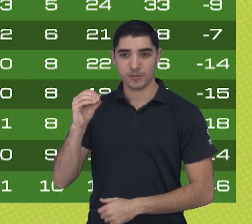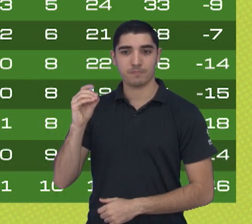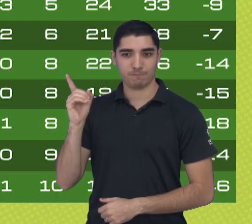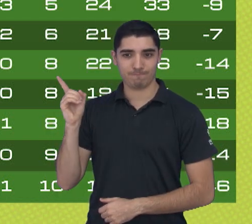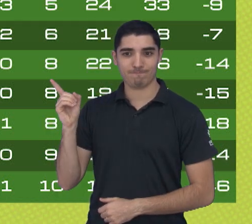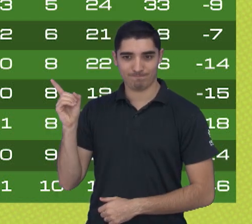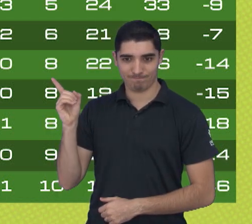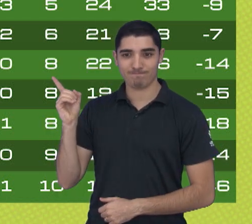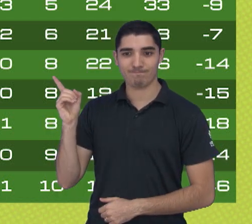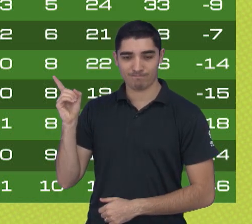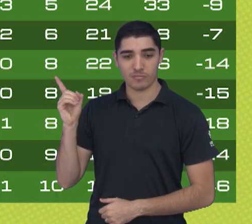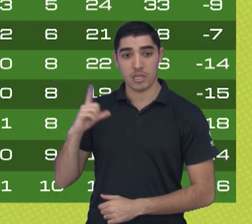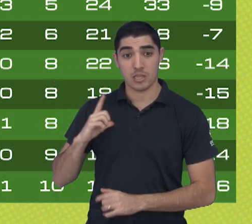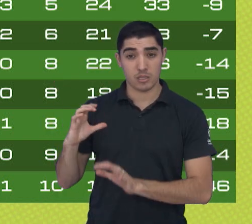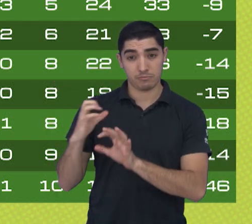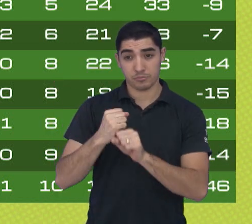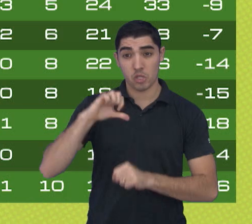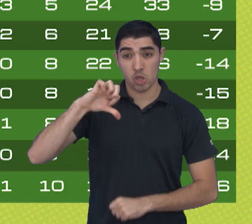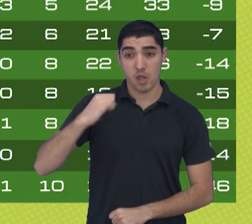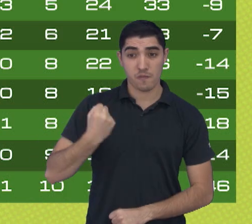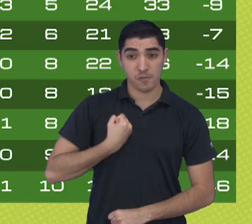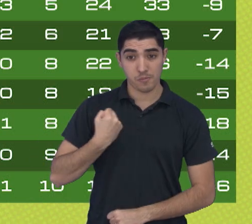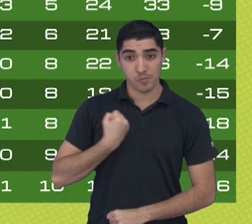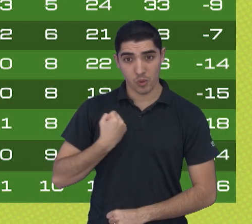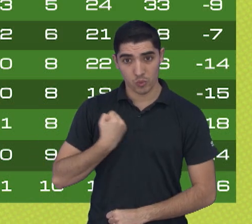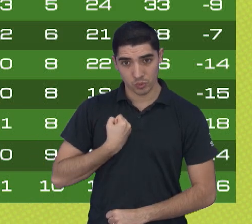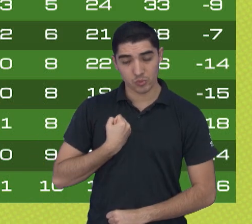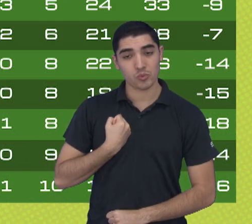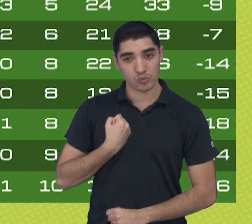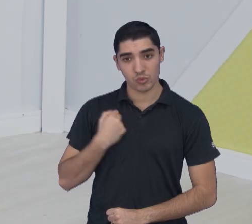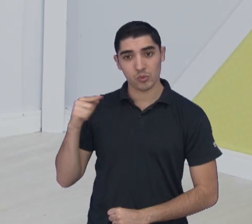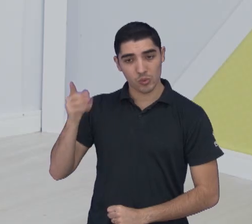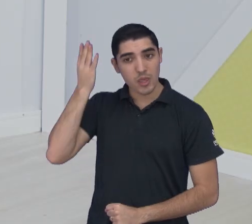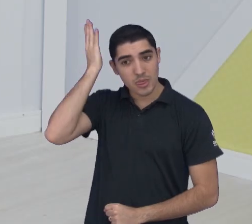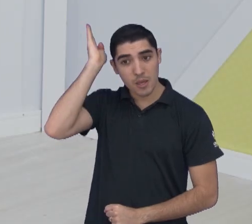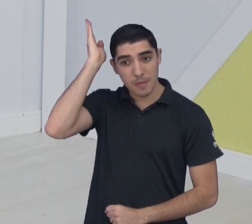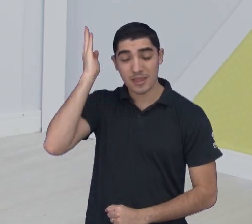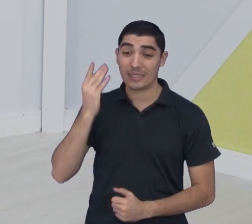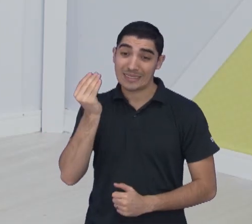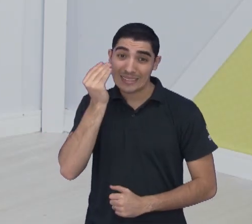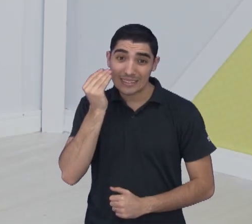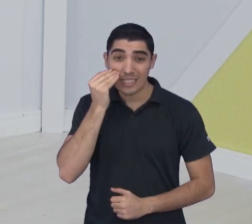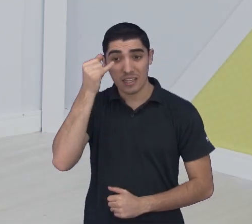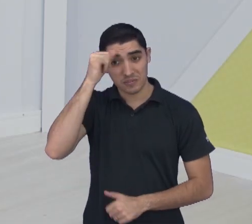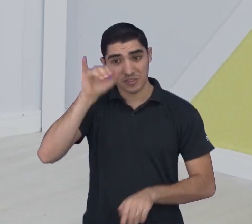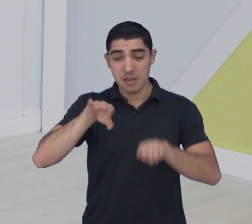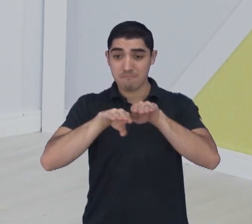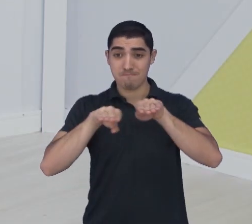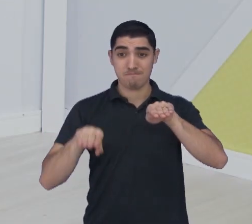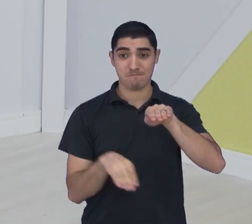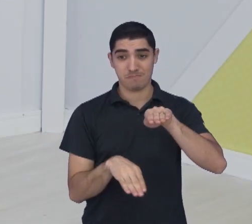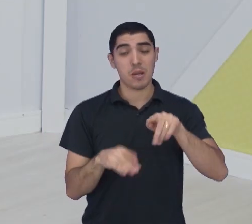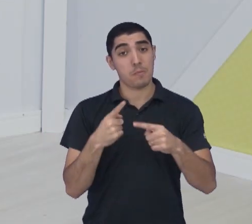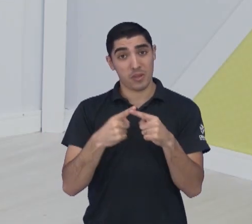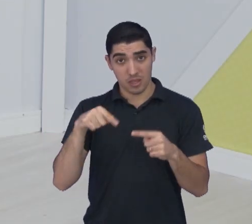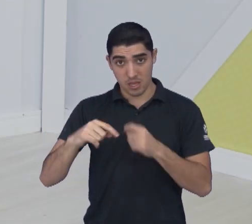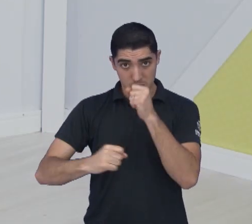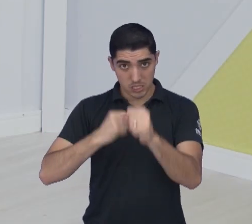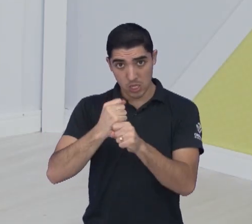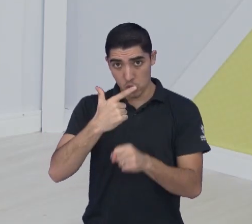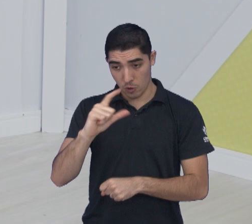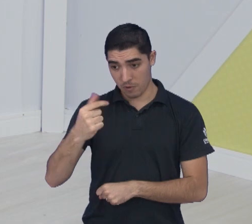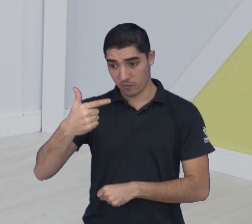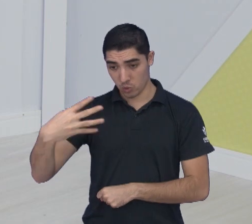9 pontos, aí tem que somar o máximo de pontos possíveis o Taubaté para tentar fugir do rebaixamento. Lembrando que tem rebaixamento, os 4 últimos